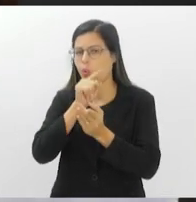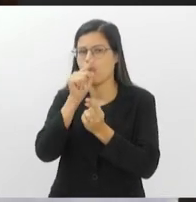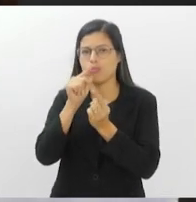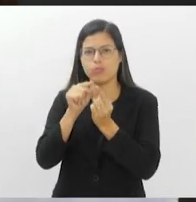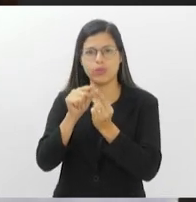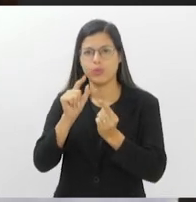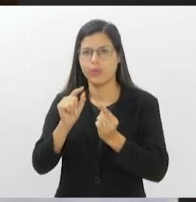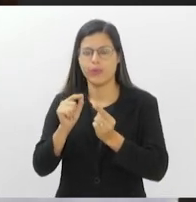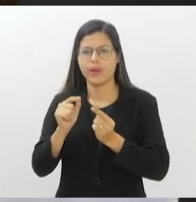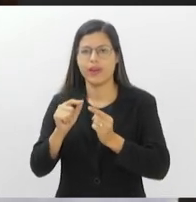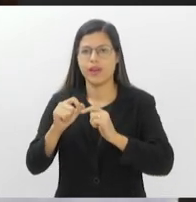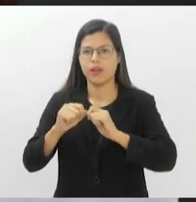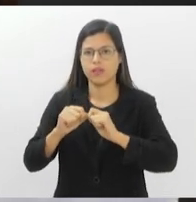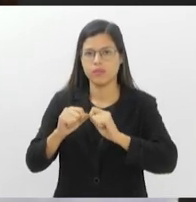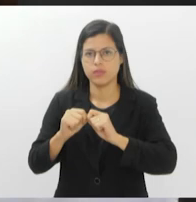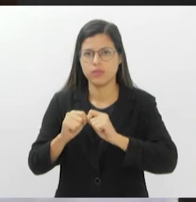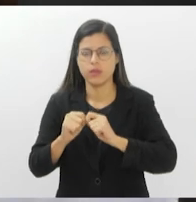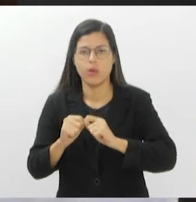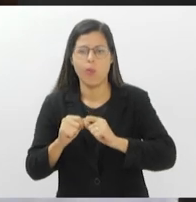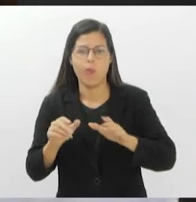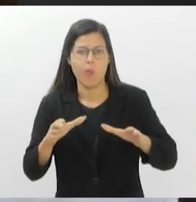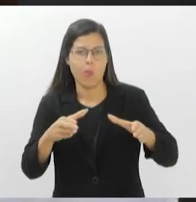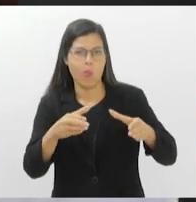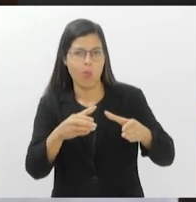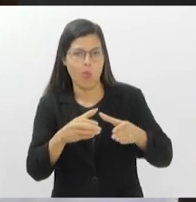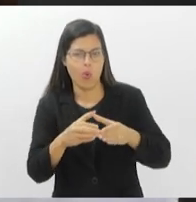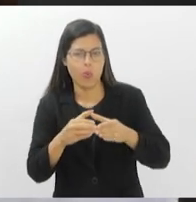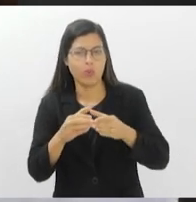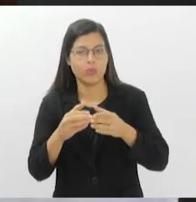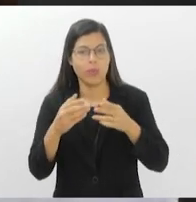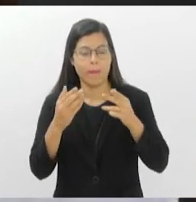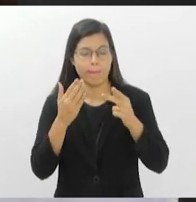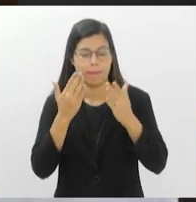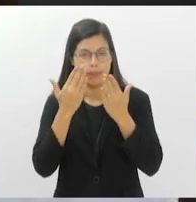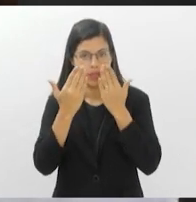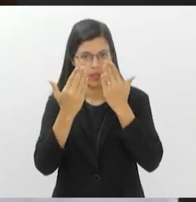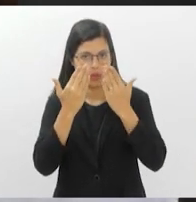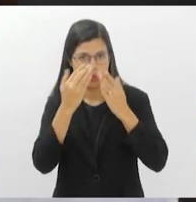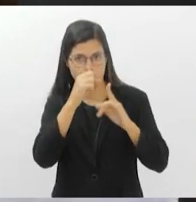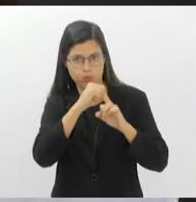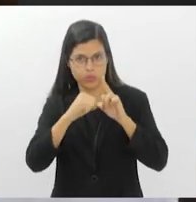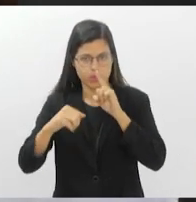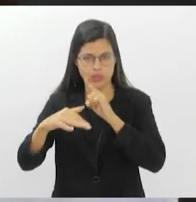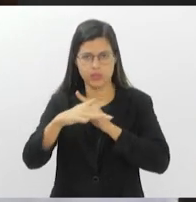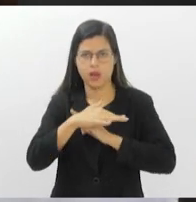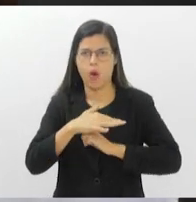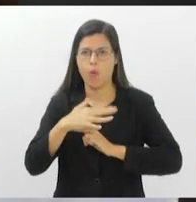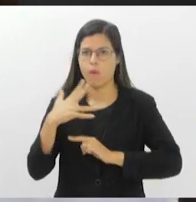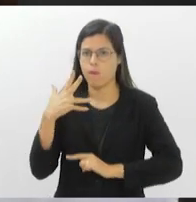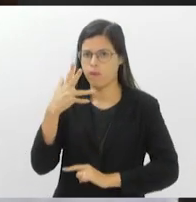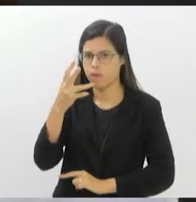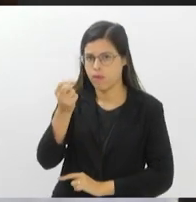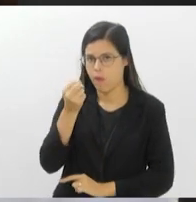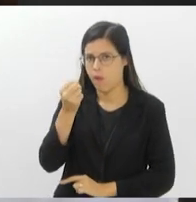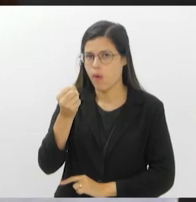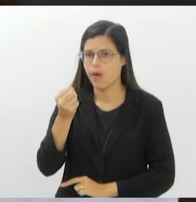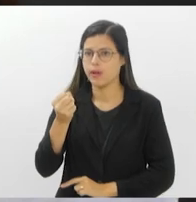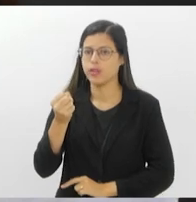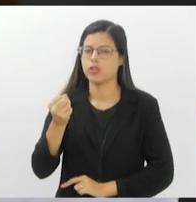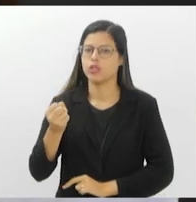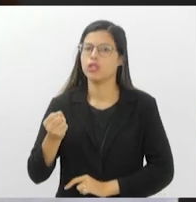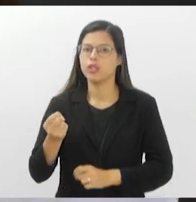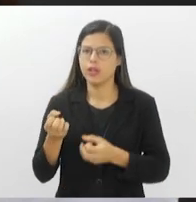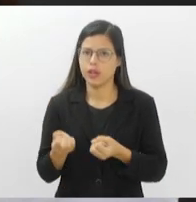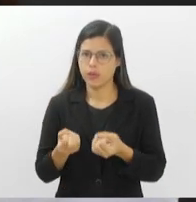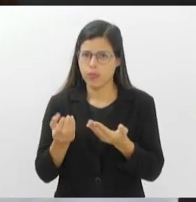uma rede de atenção psicossocial que seja forte, que esteja de fato nos territórios e que garanta